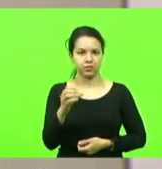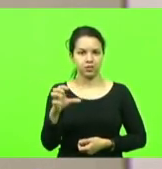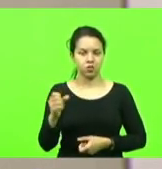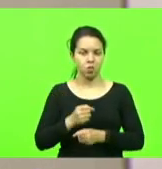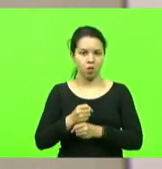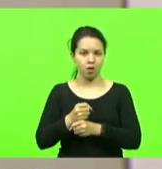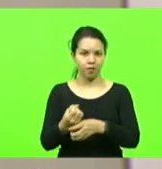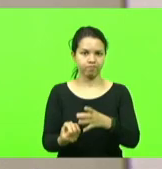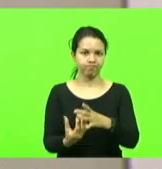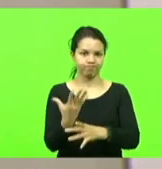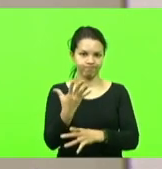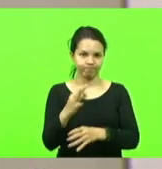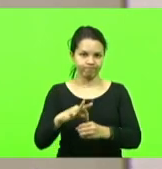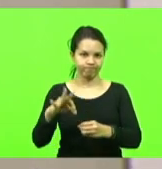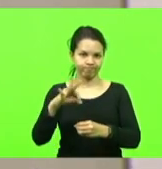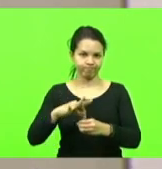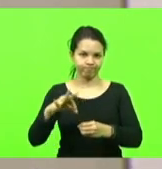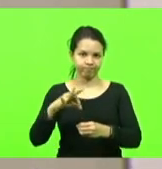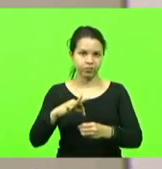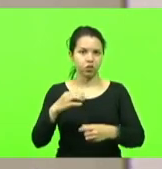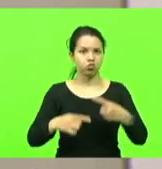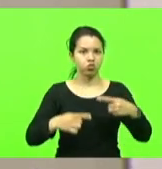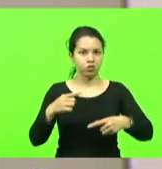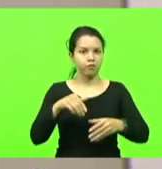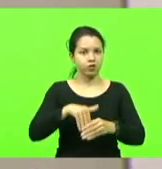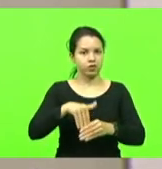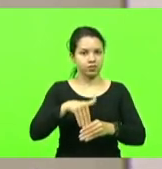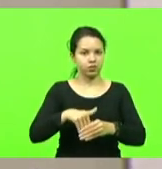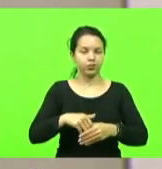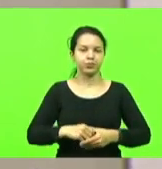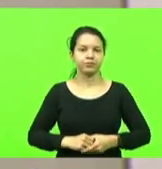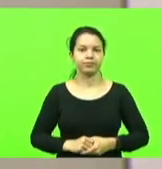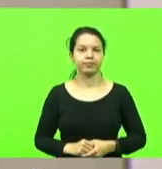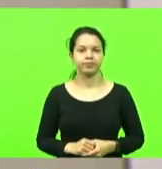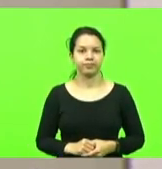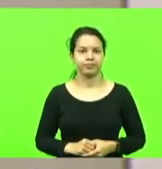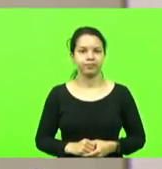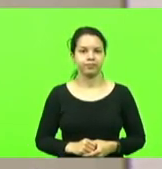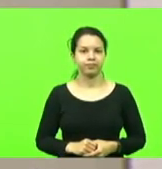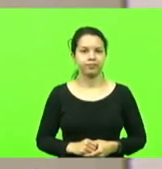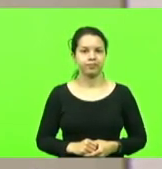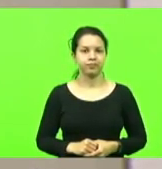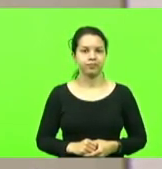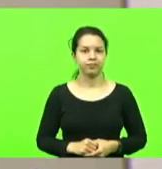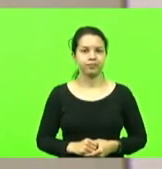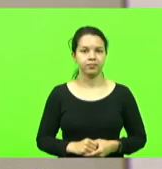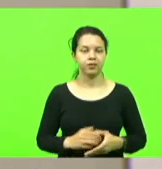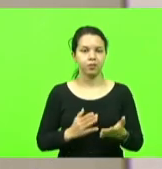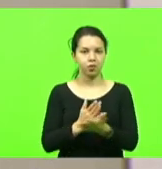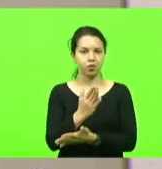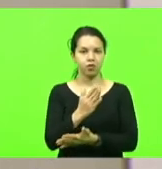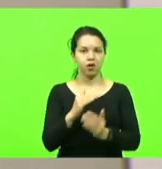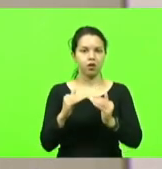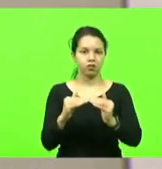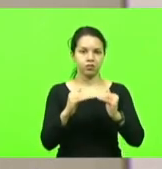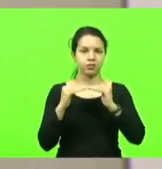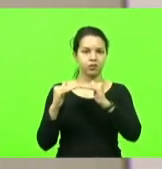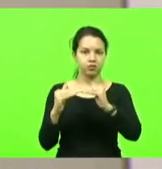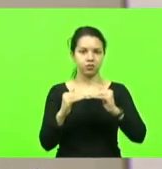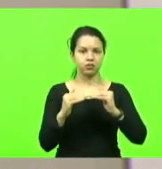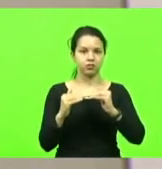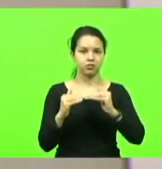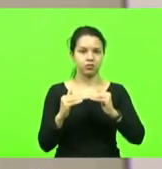discussão. Não havendo quem queira discutir, em votação. Deputados que aprovam, permaneçam como se encontra. Aprovado por